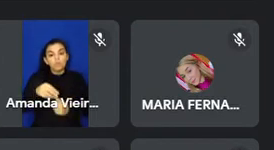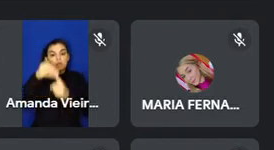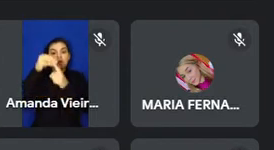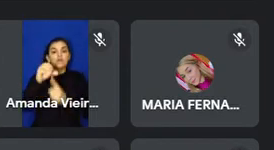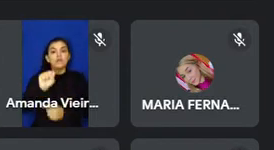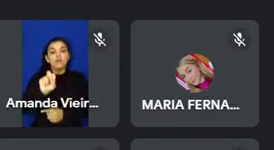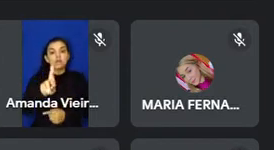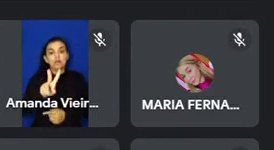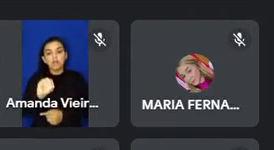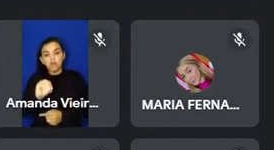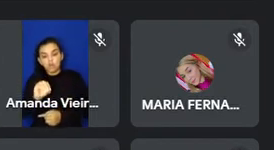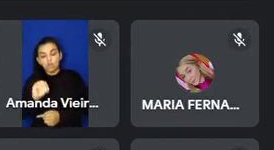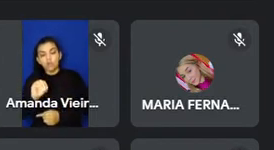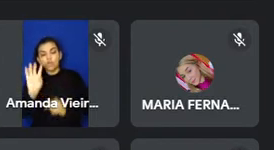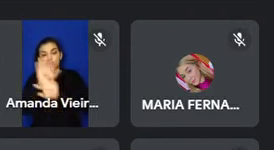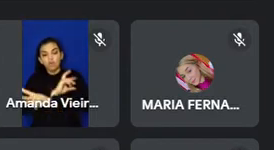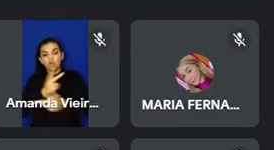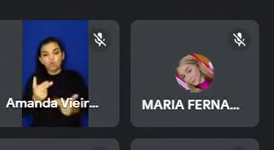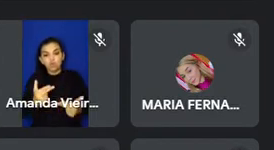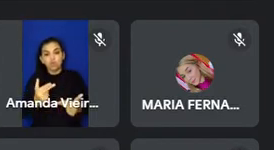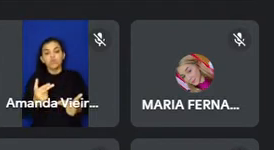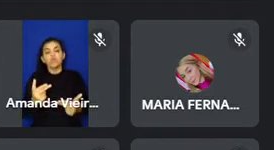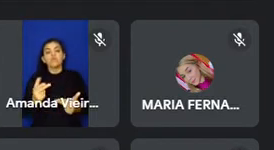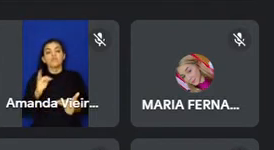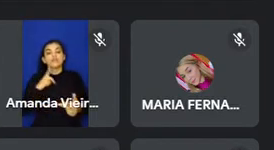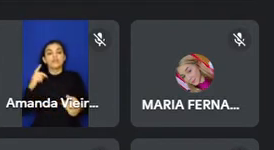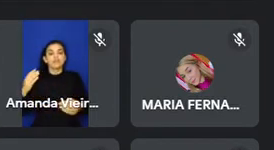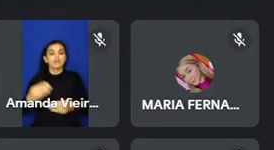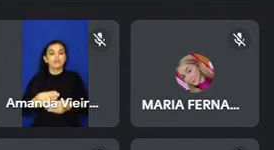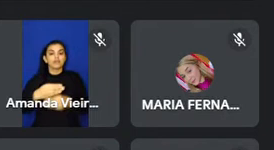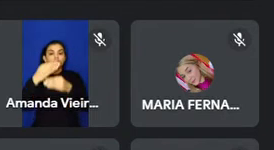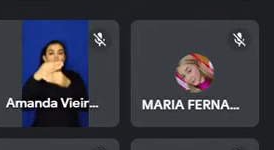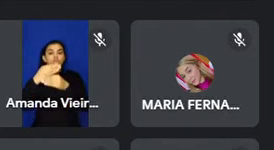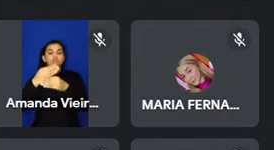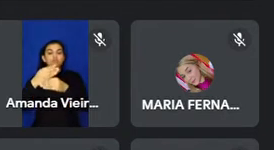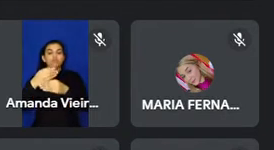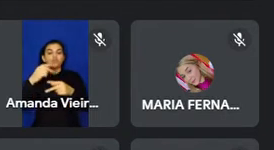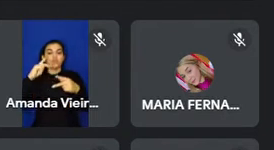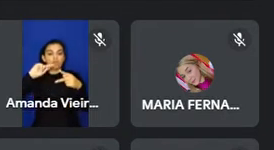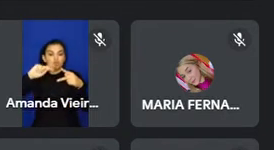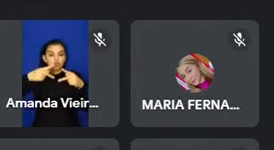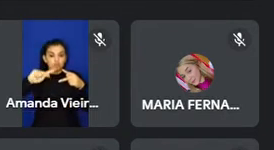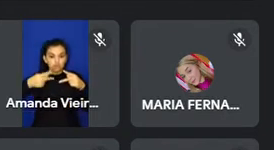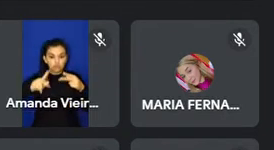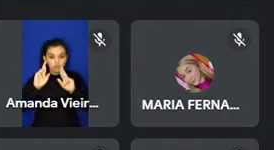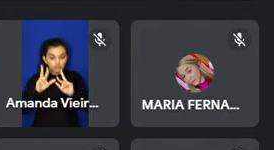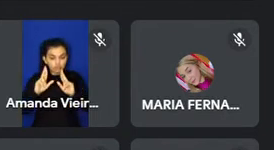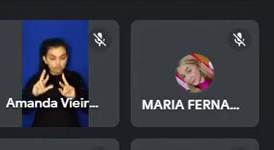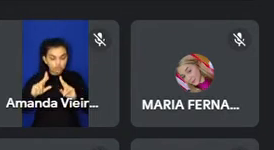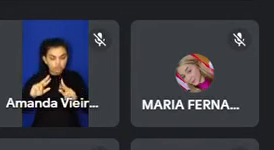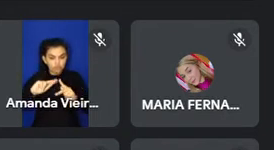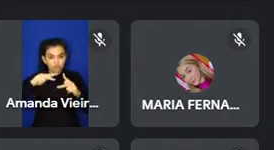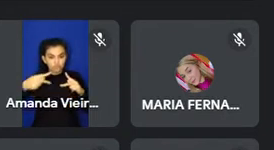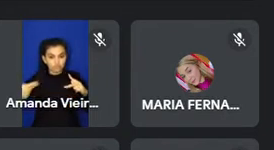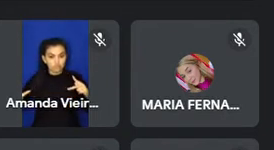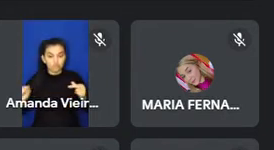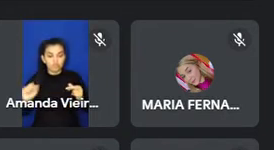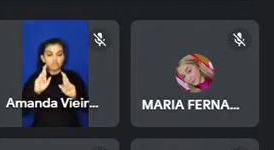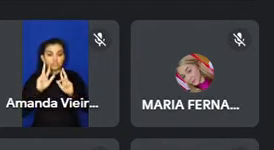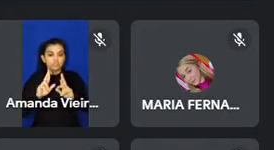aí de animais, né? Porque são estruturas proteicas diferentes, né? Entre espécies diferentes.